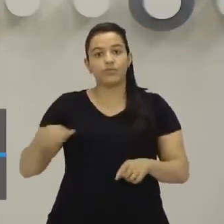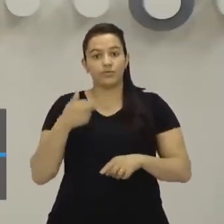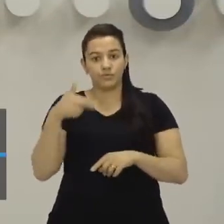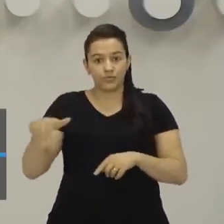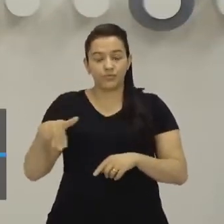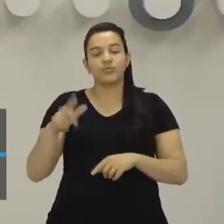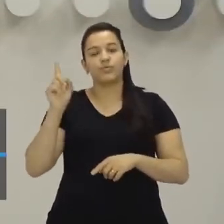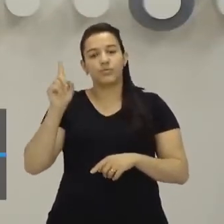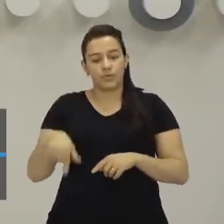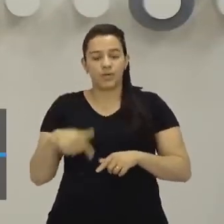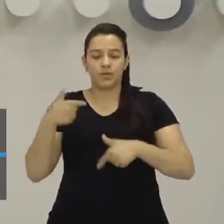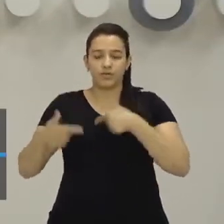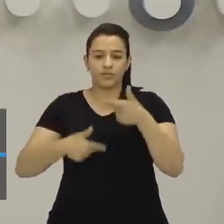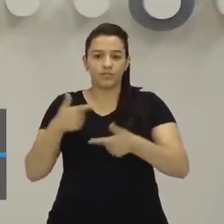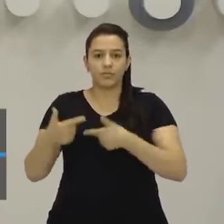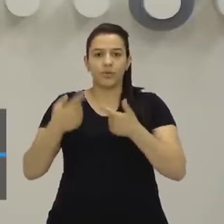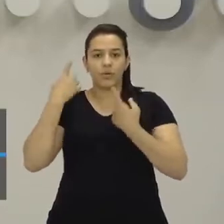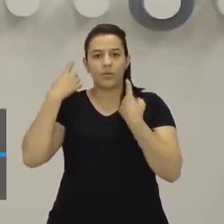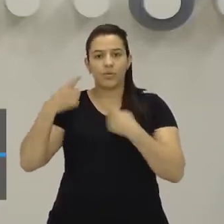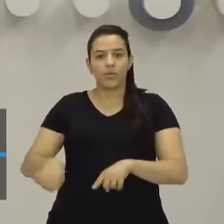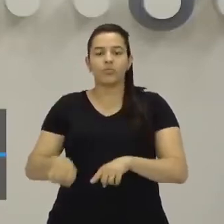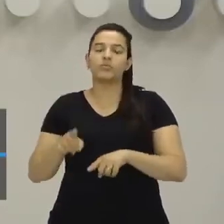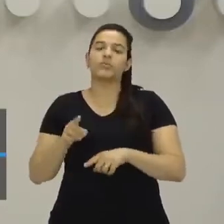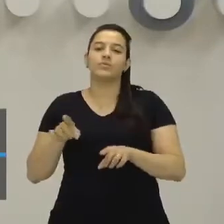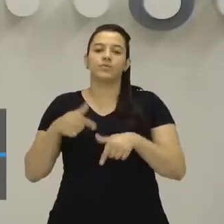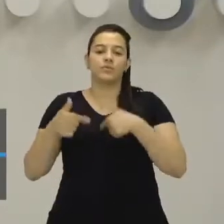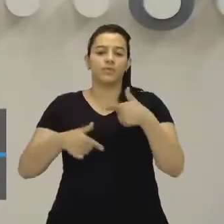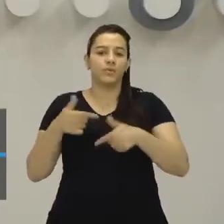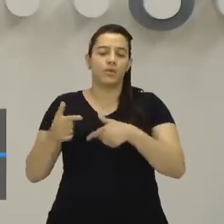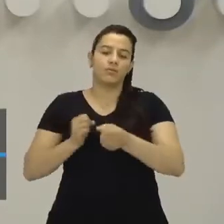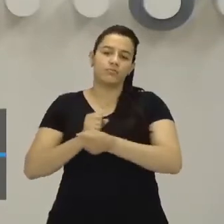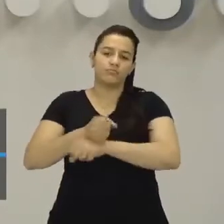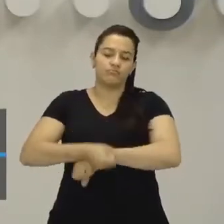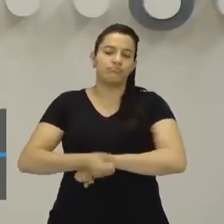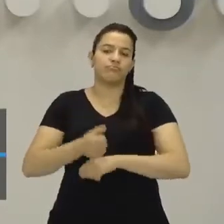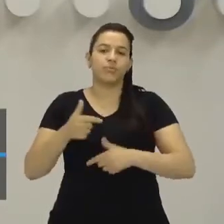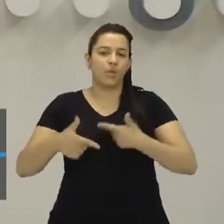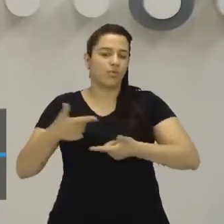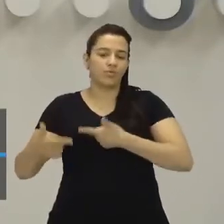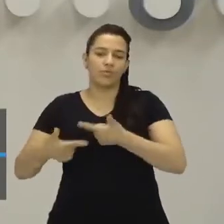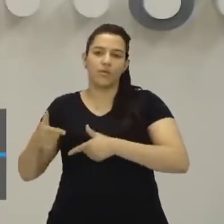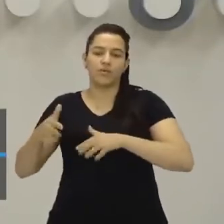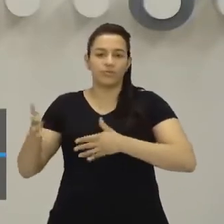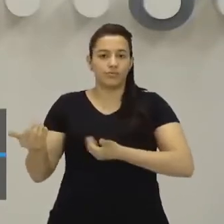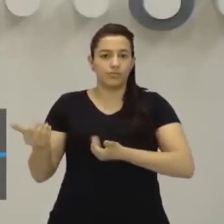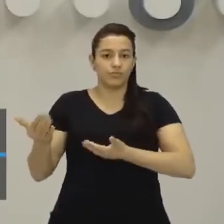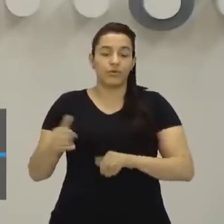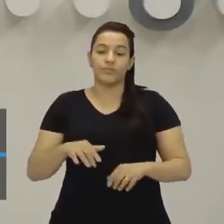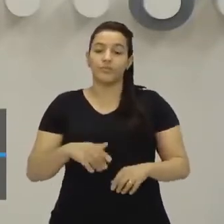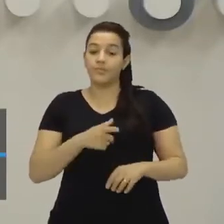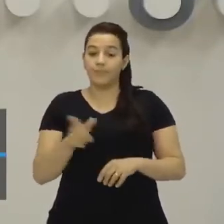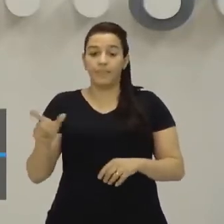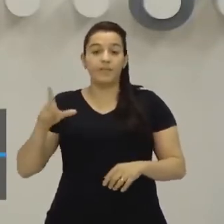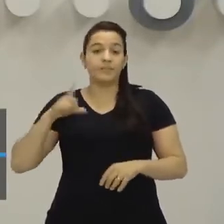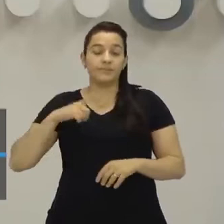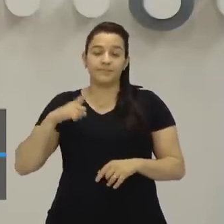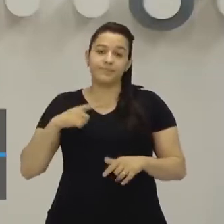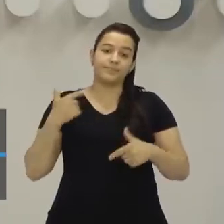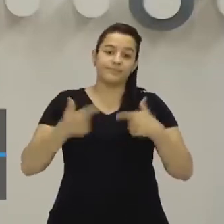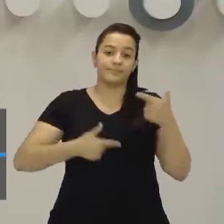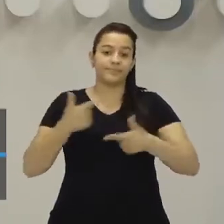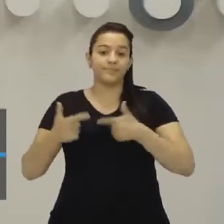Infantil. E sobre essa reportagem, a questão do trabalho infantil, ele menciona algo importante, crianças que têm trabalhos